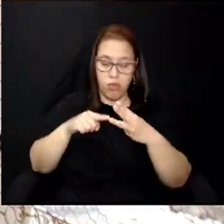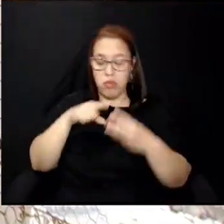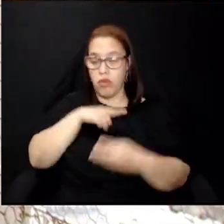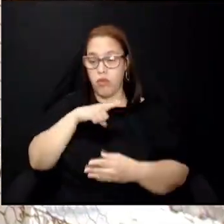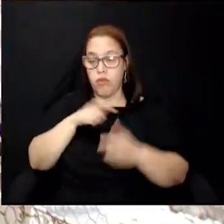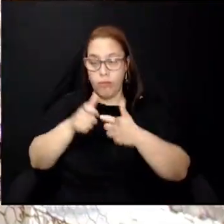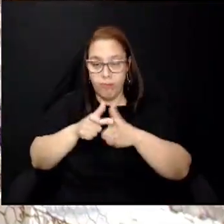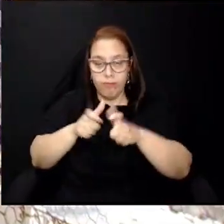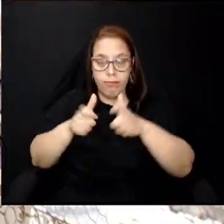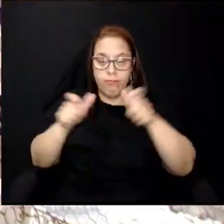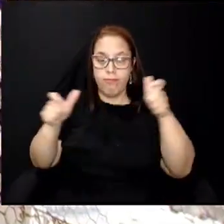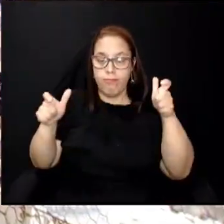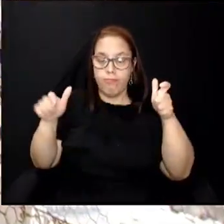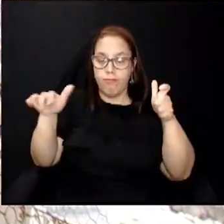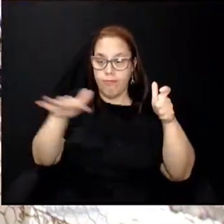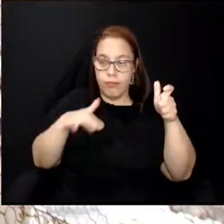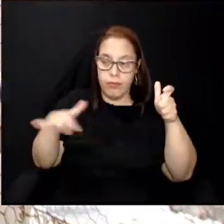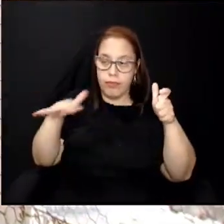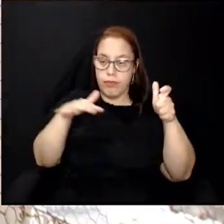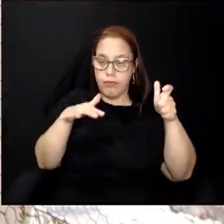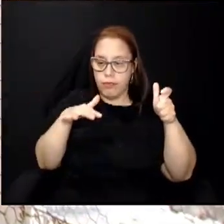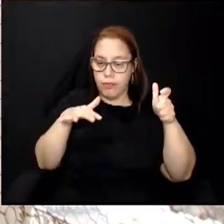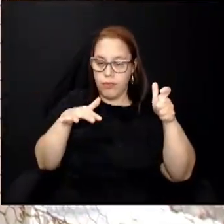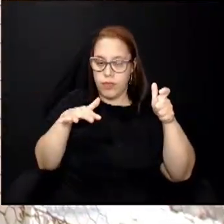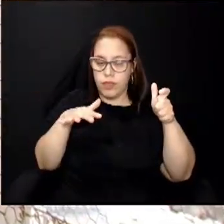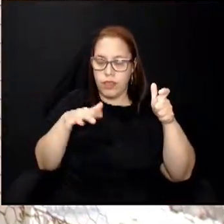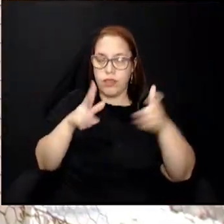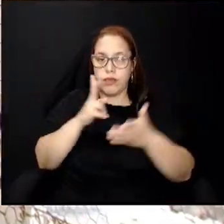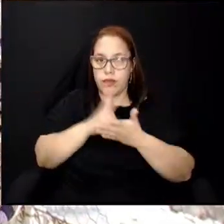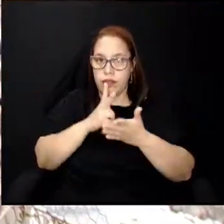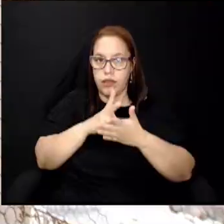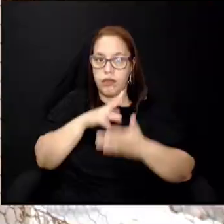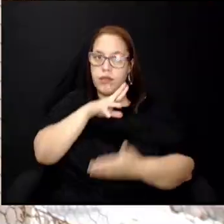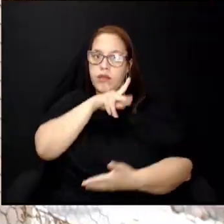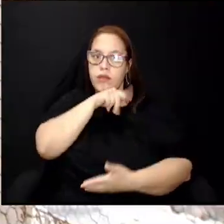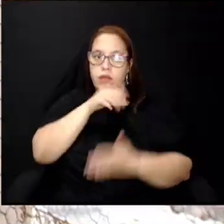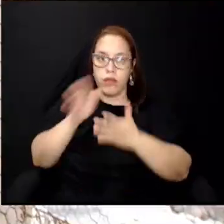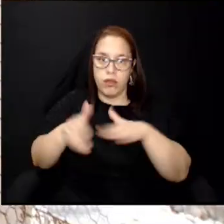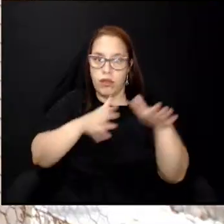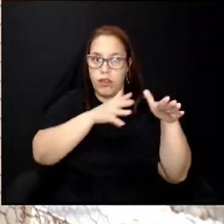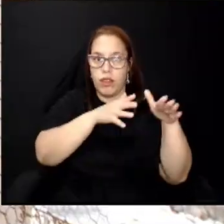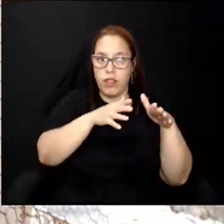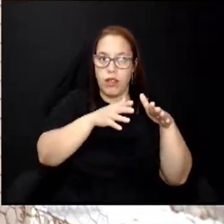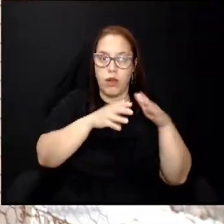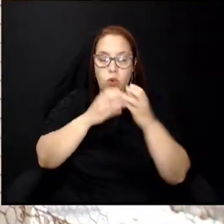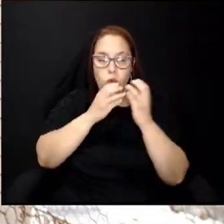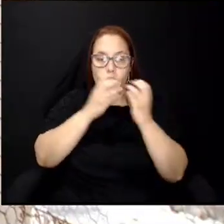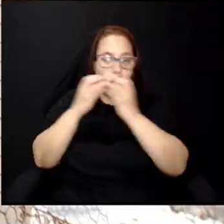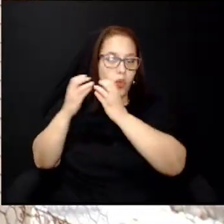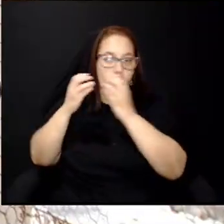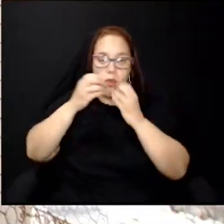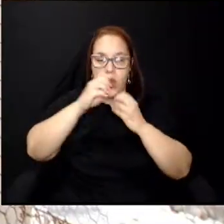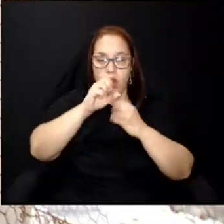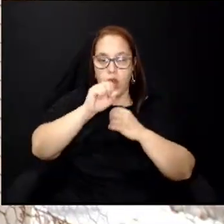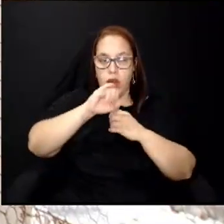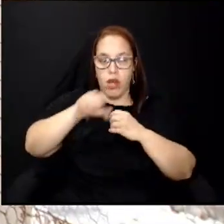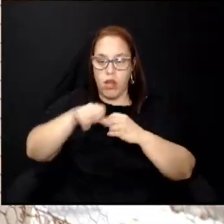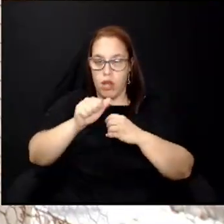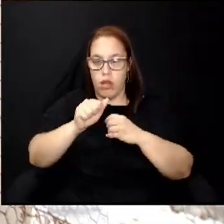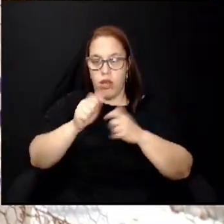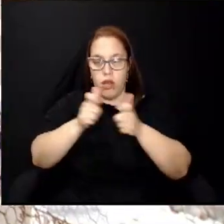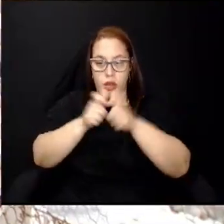região onde tem, né? A gente sempre sabe que a produção animal ela segue o milho e a soja, né? Em geral. Então a gente tem um crescimento da suinocultura na